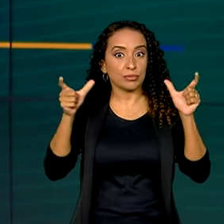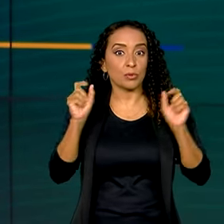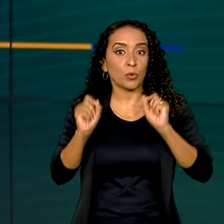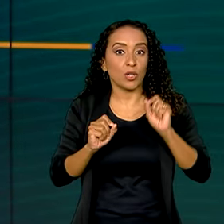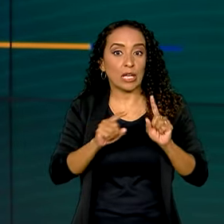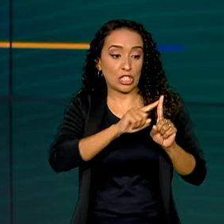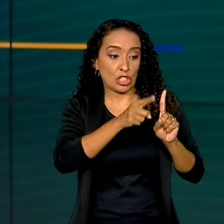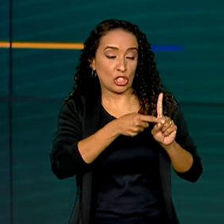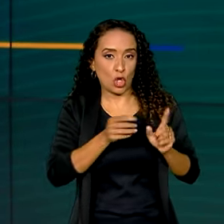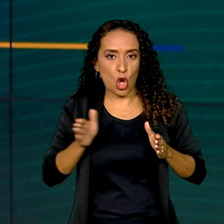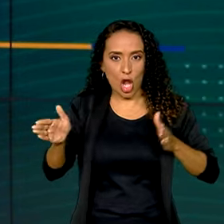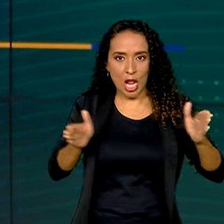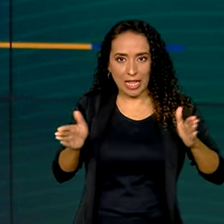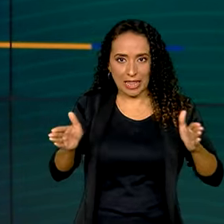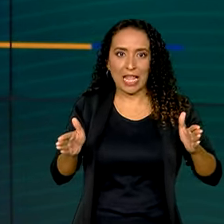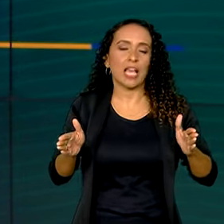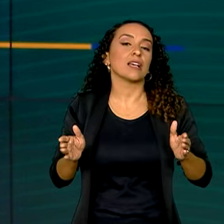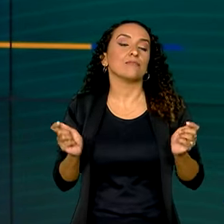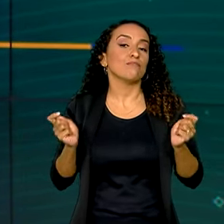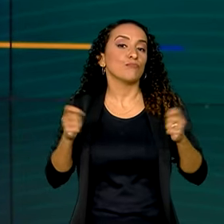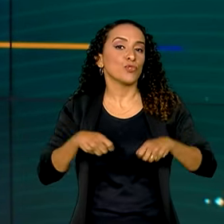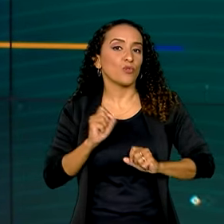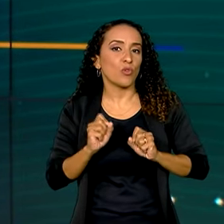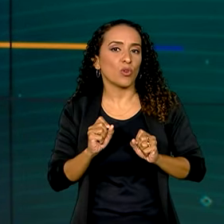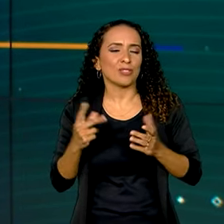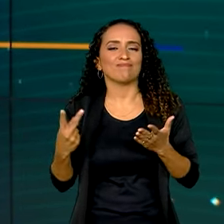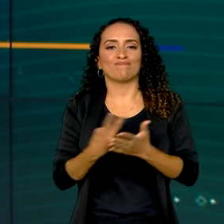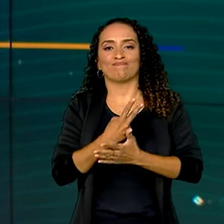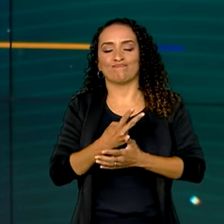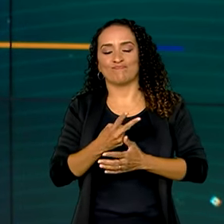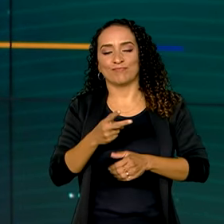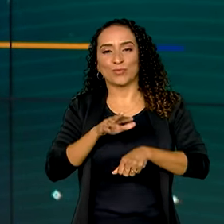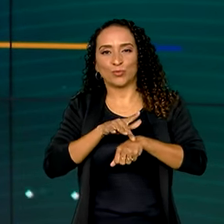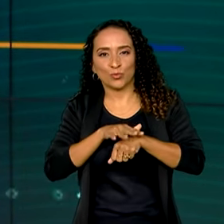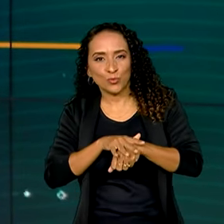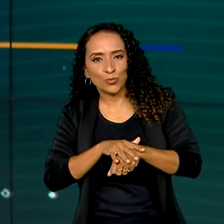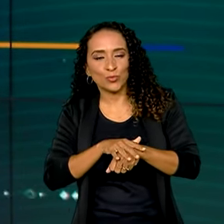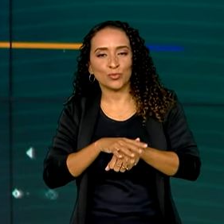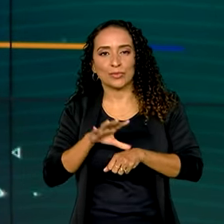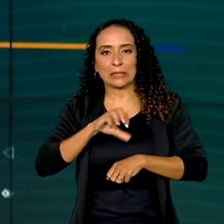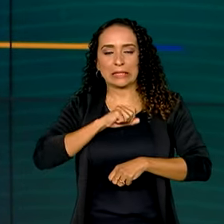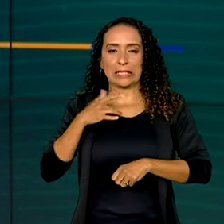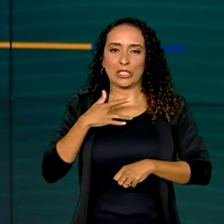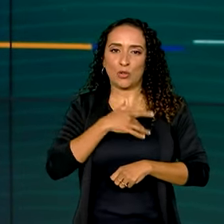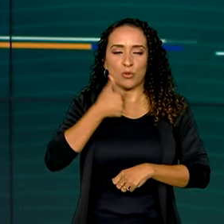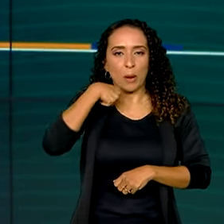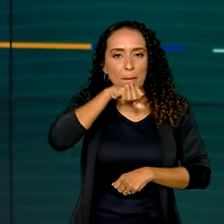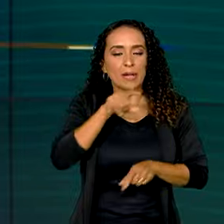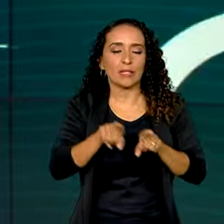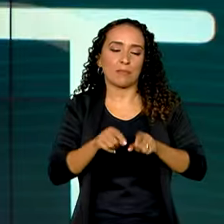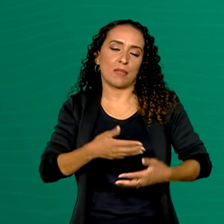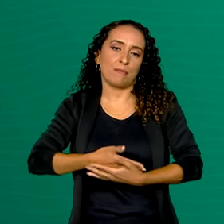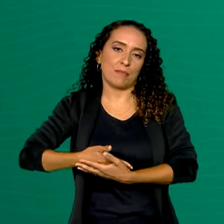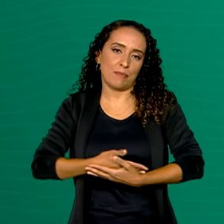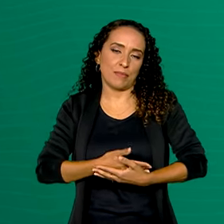a gestação nessa faixa etária pode causar danos à saúde das Mães e dos